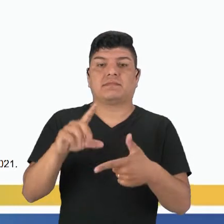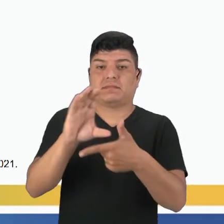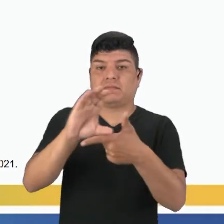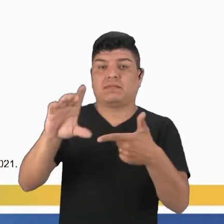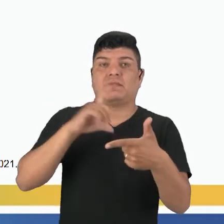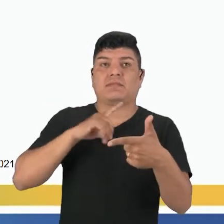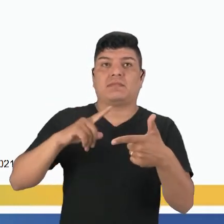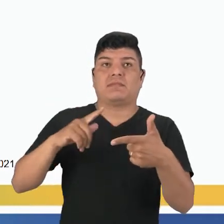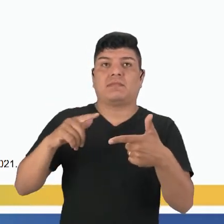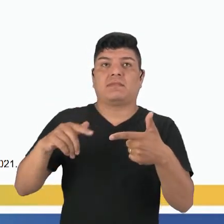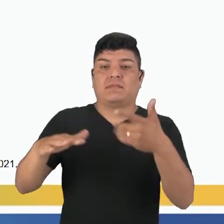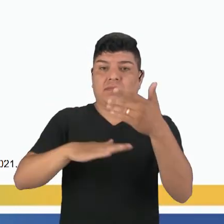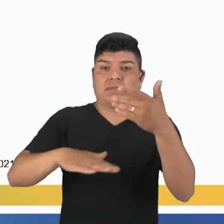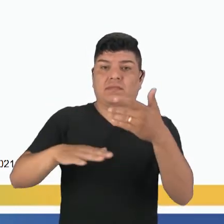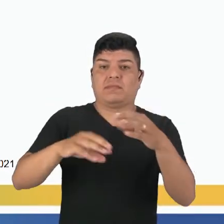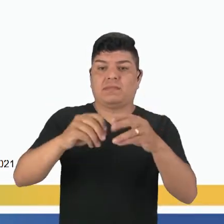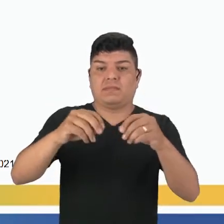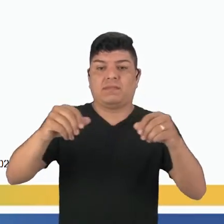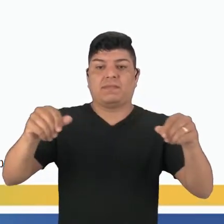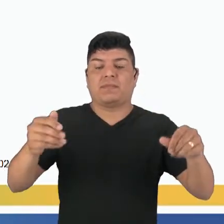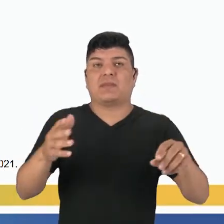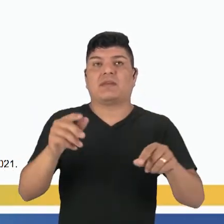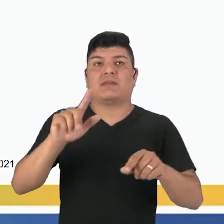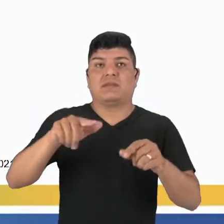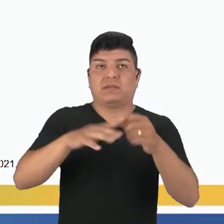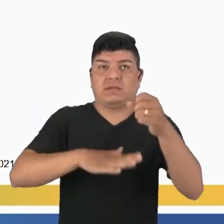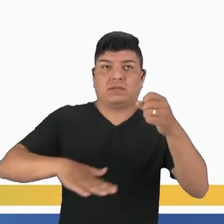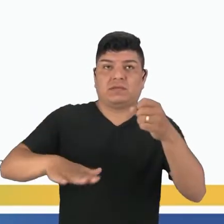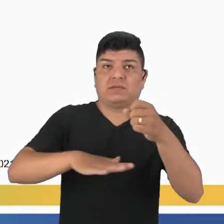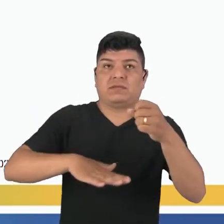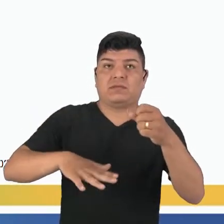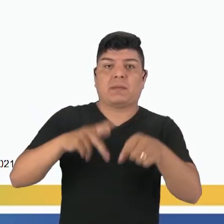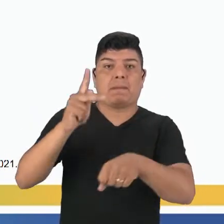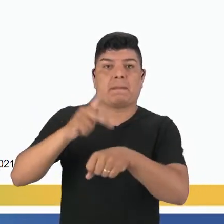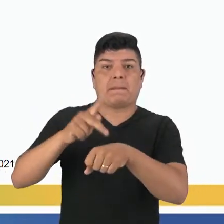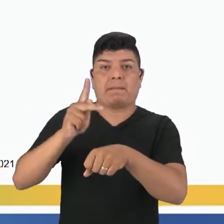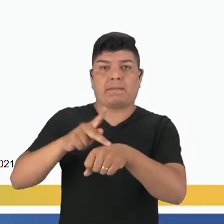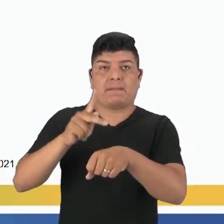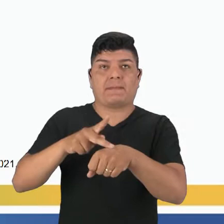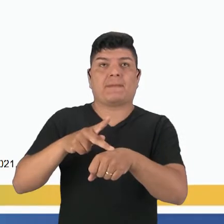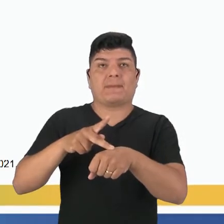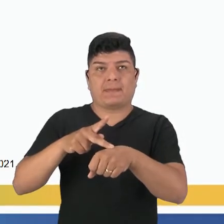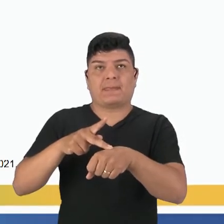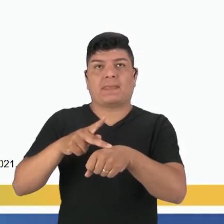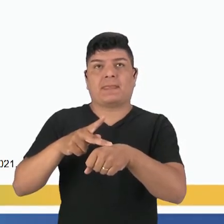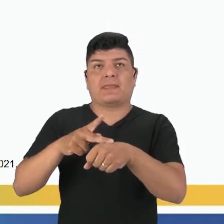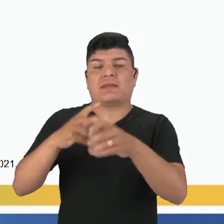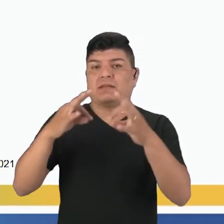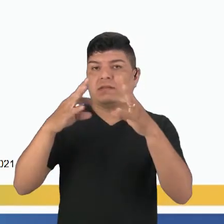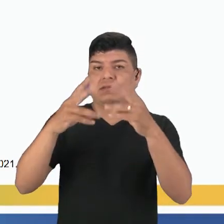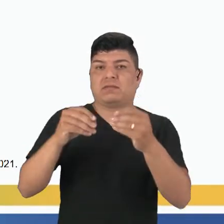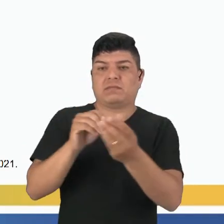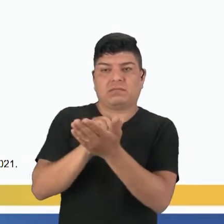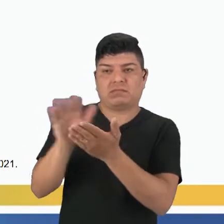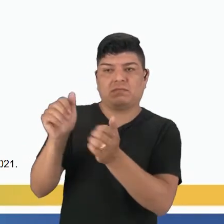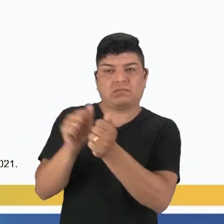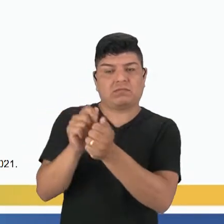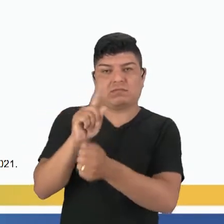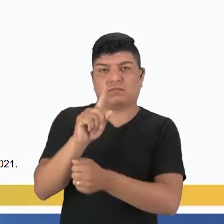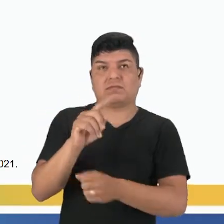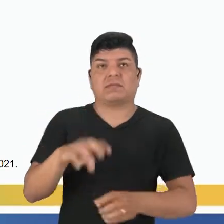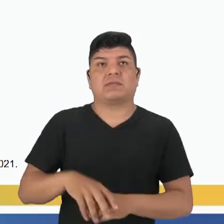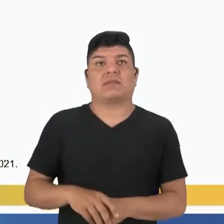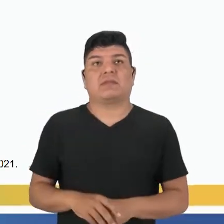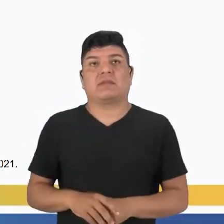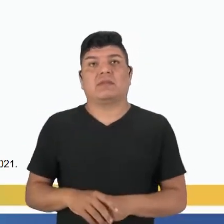carvão, embaixo do carvão areia e embaixo de tudo isso bastante pedra para que o carvão e a areia não vão embora junto com a água.